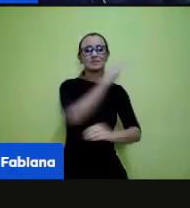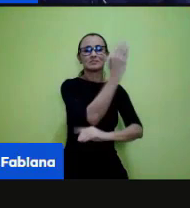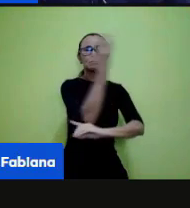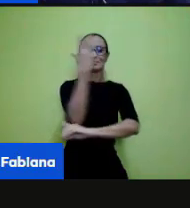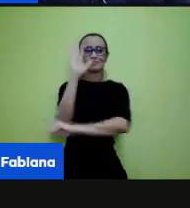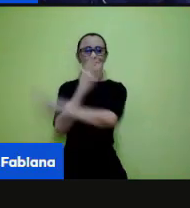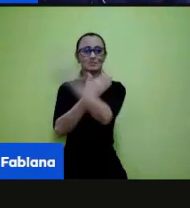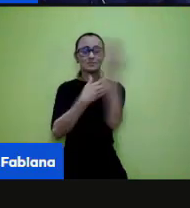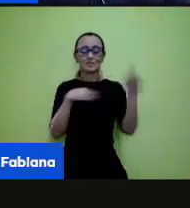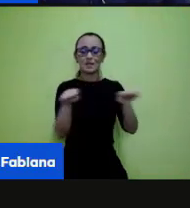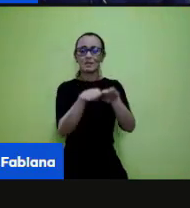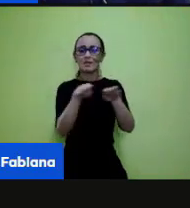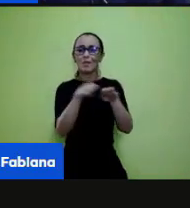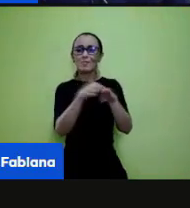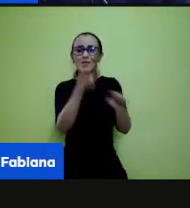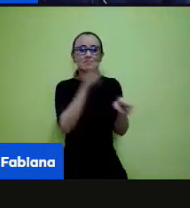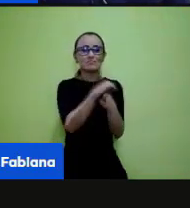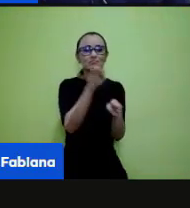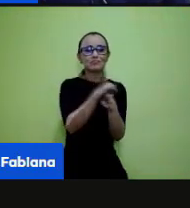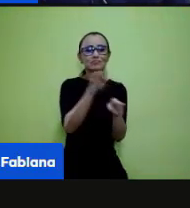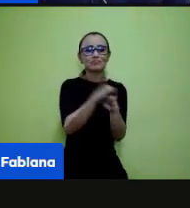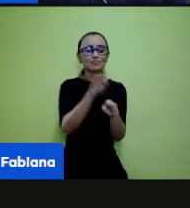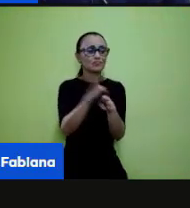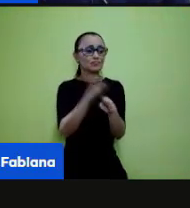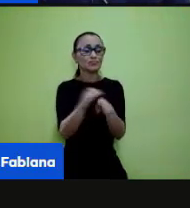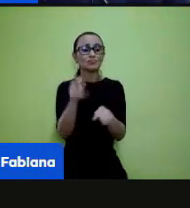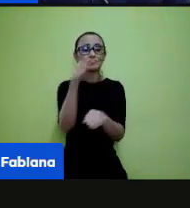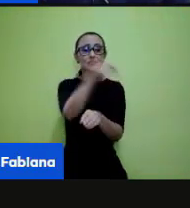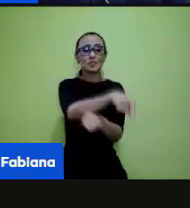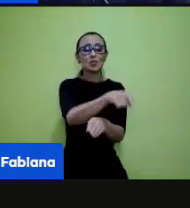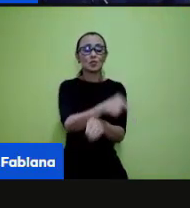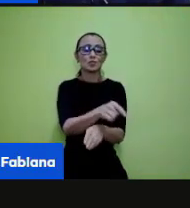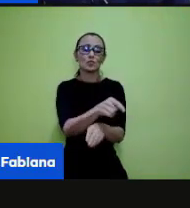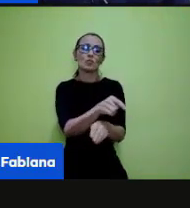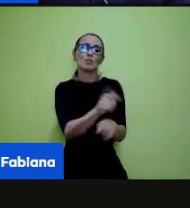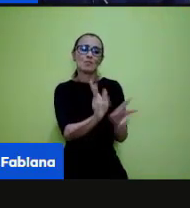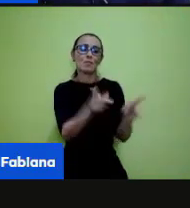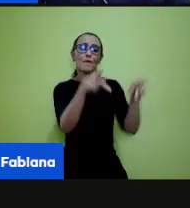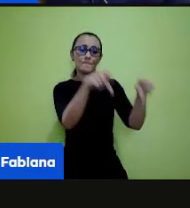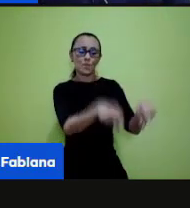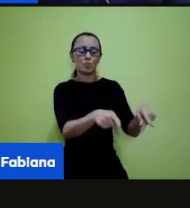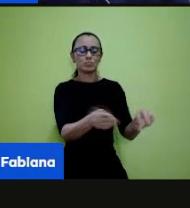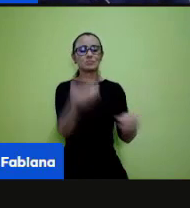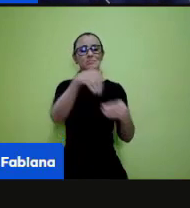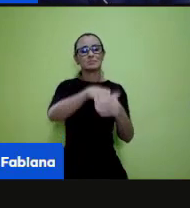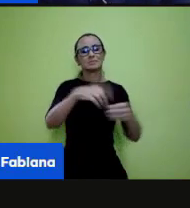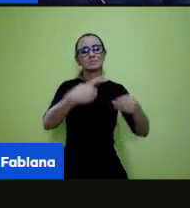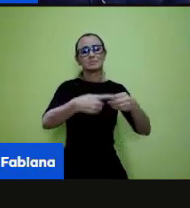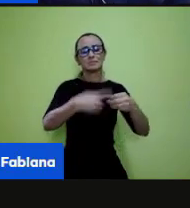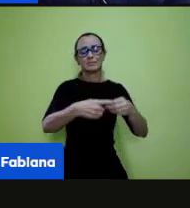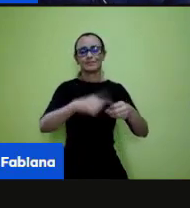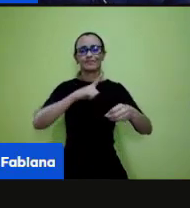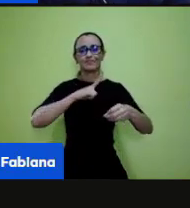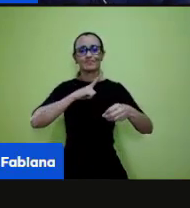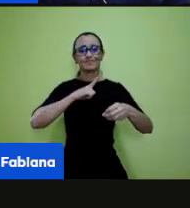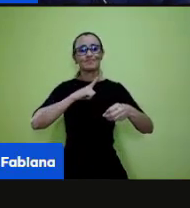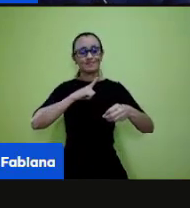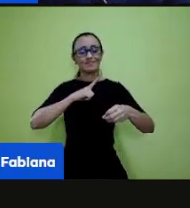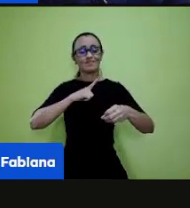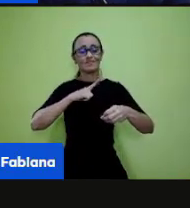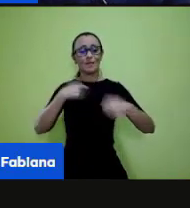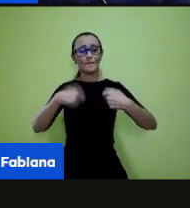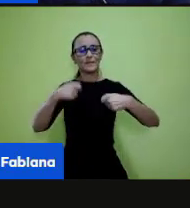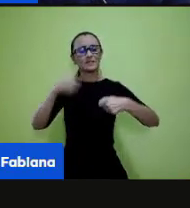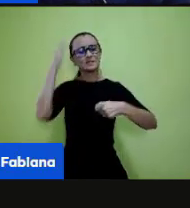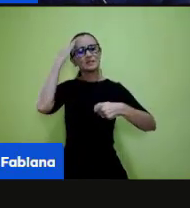nas instituições públicas, em função da grande quantidade nos centros urbanos. Nós temos que entender o que